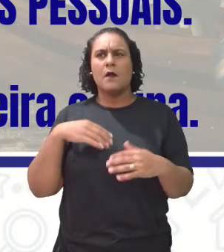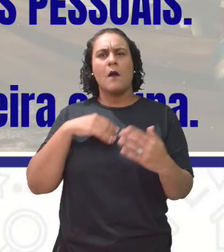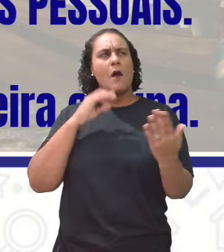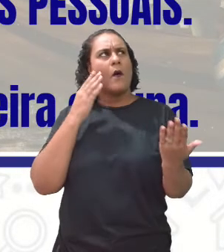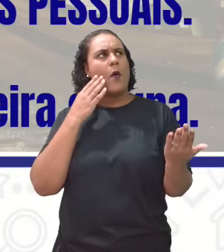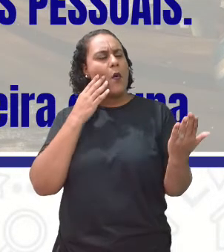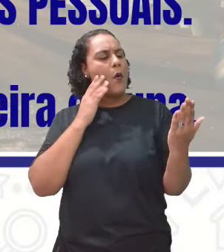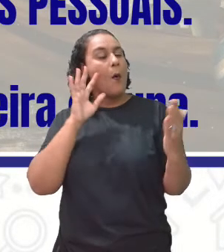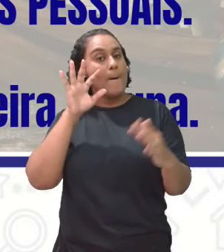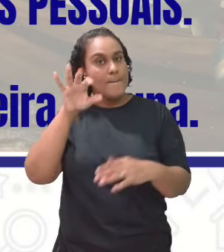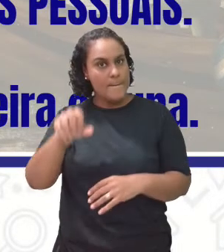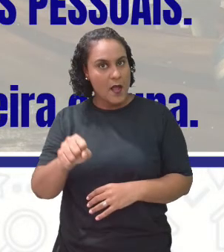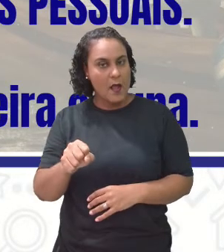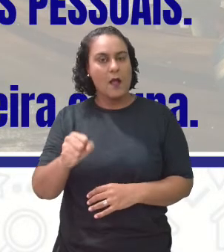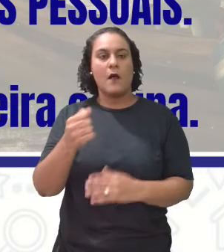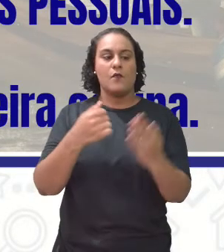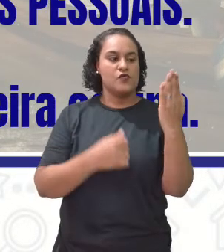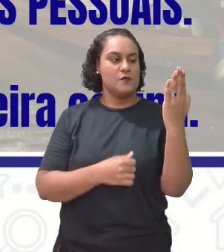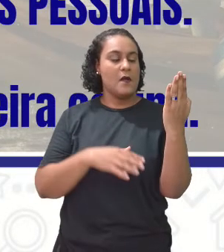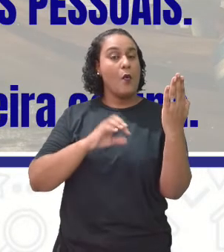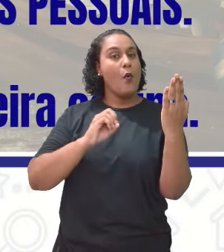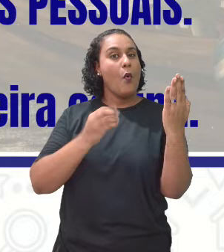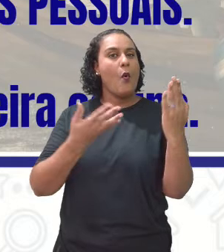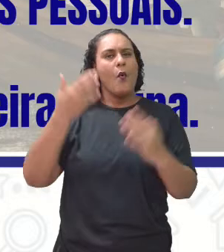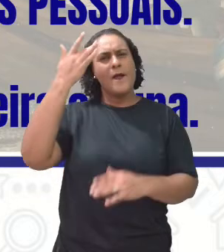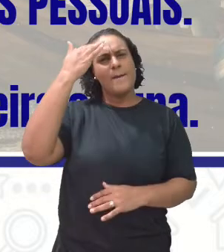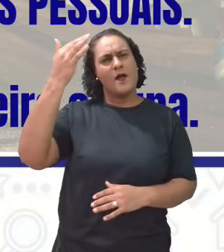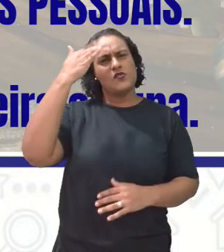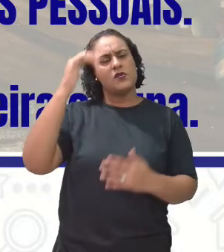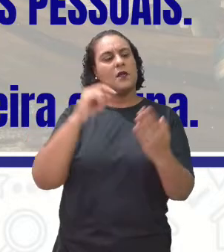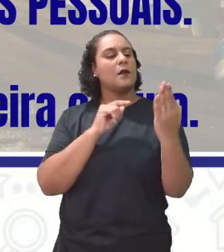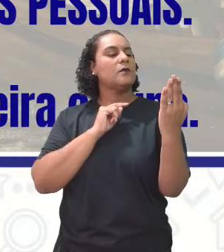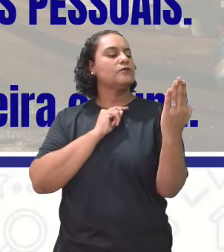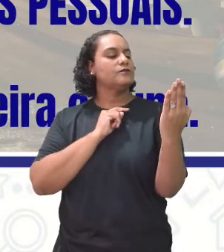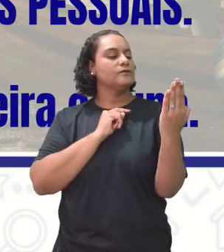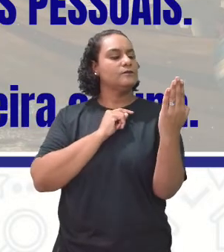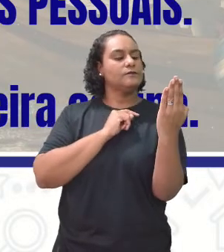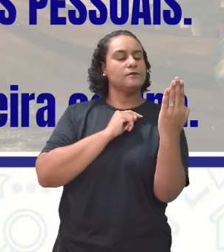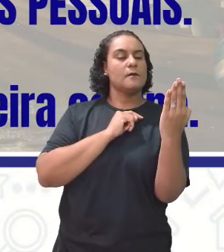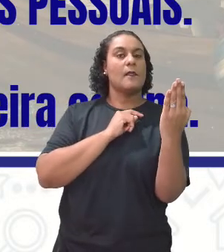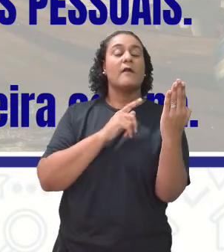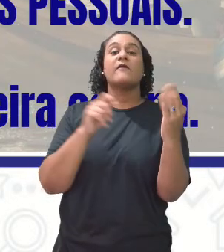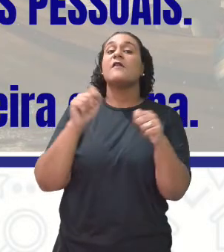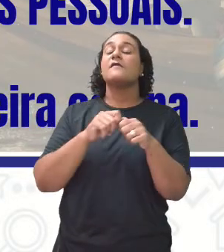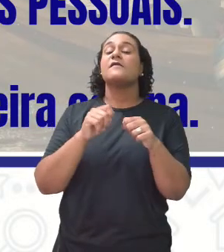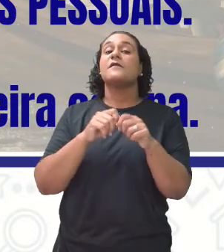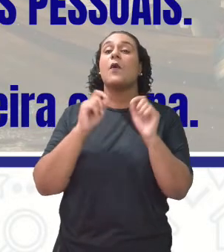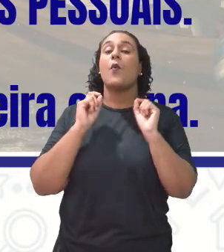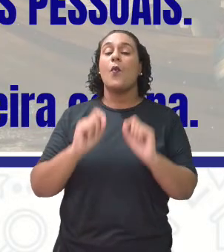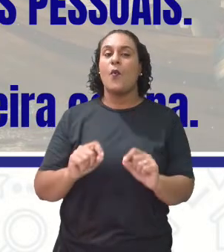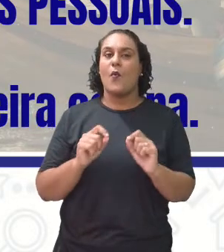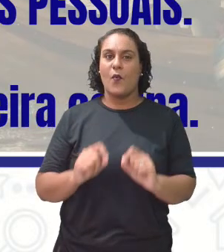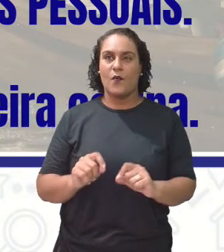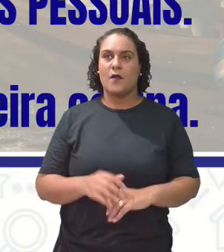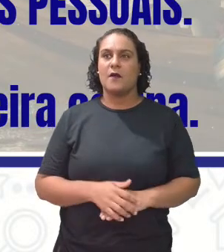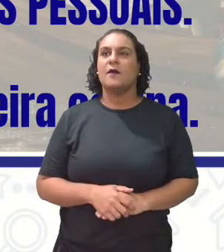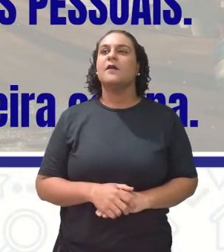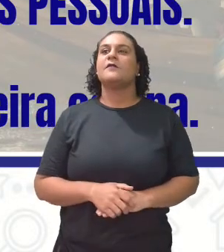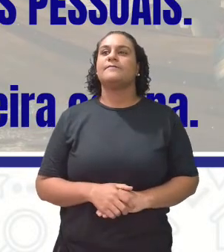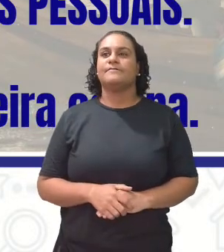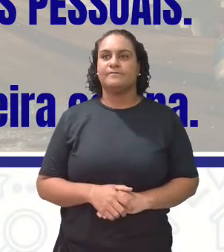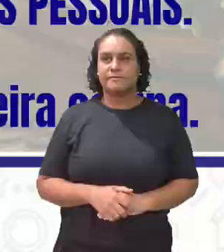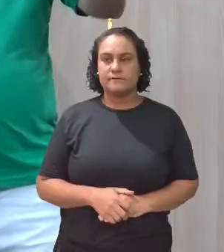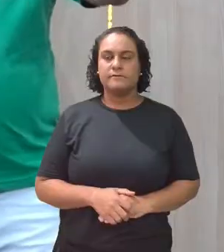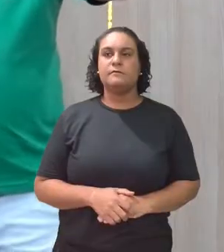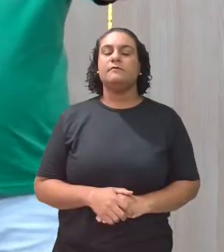de frente para o espelho, você vai fazer o seguinte, vai fazer uma lista, né?